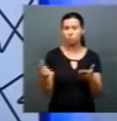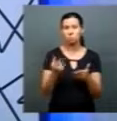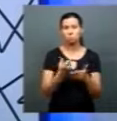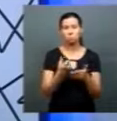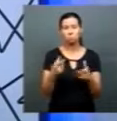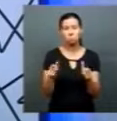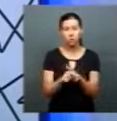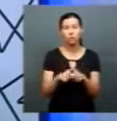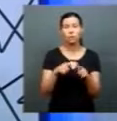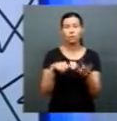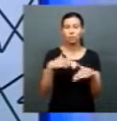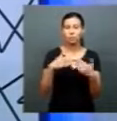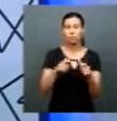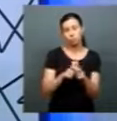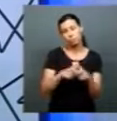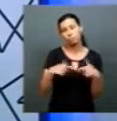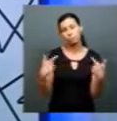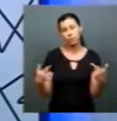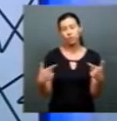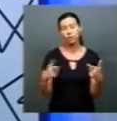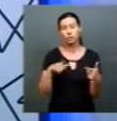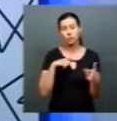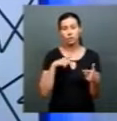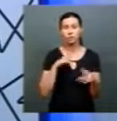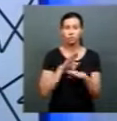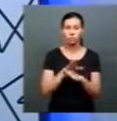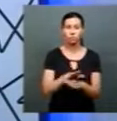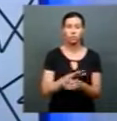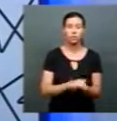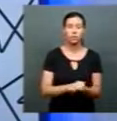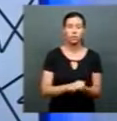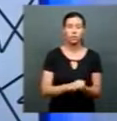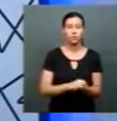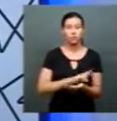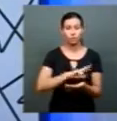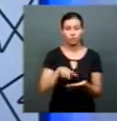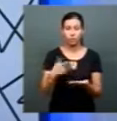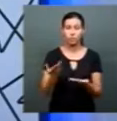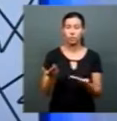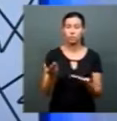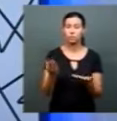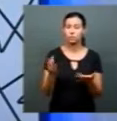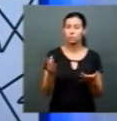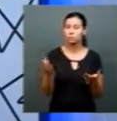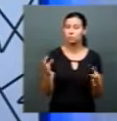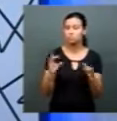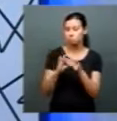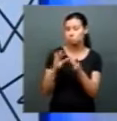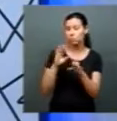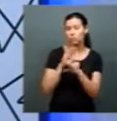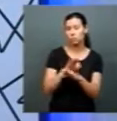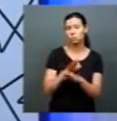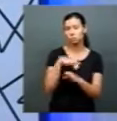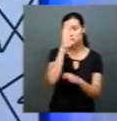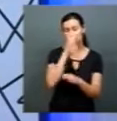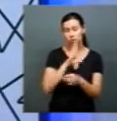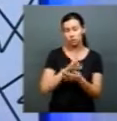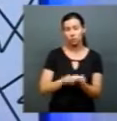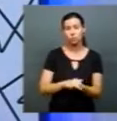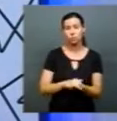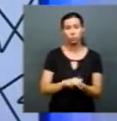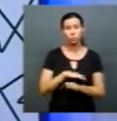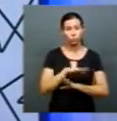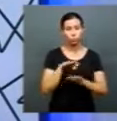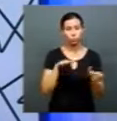desenvolvido alguns trabalhos nessa linha. Né? Então, a gente tem grandes parceiros aqui em Uberlândia, em Minas Gerais, né, no Brasil como um todo,